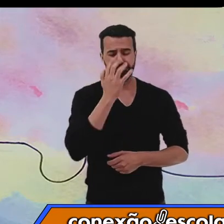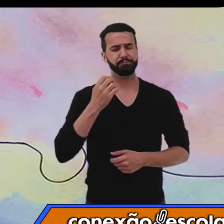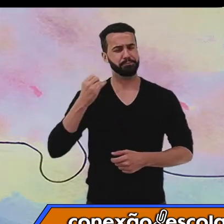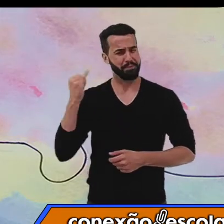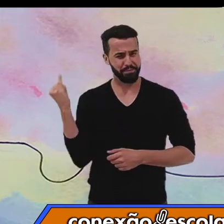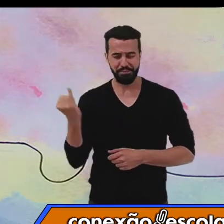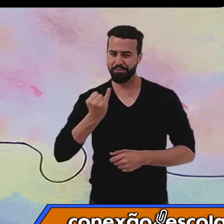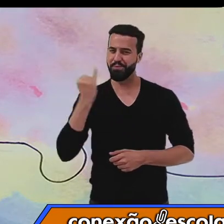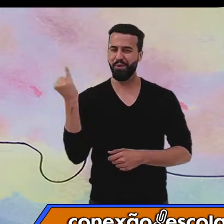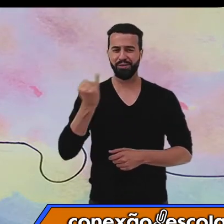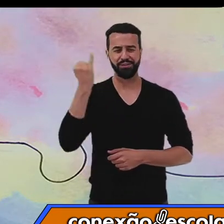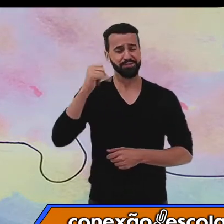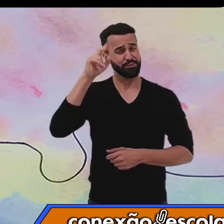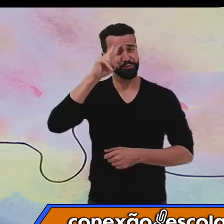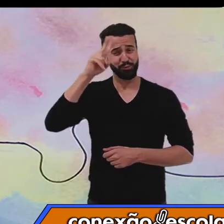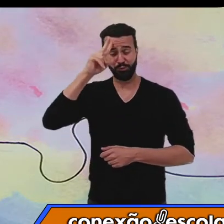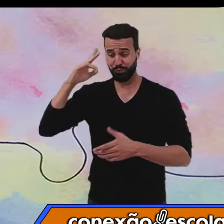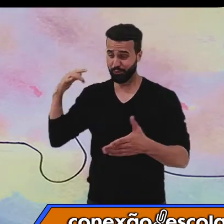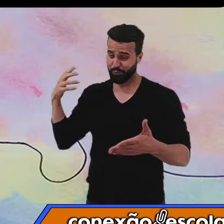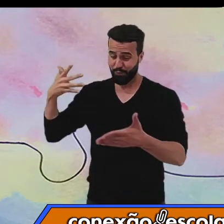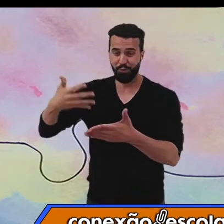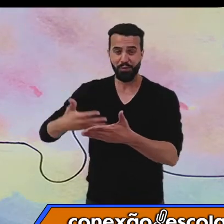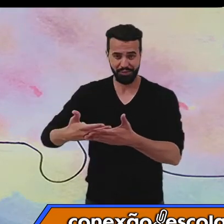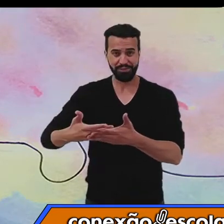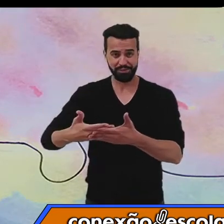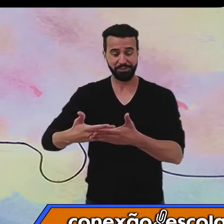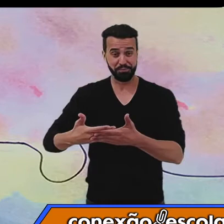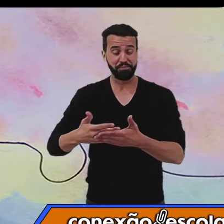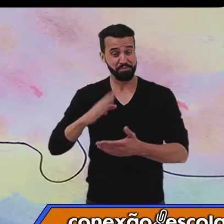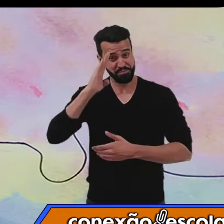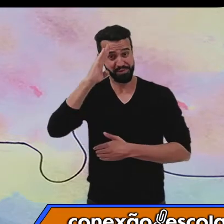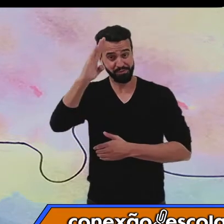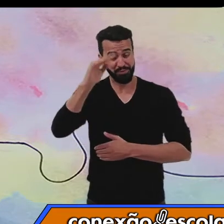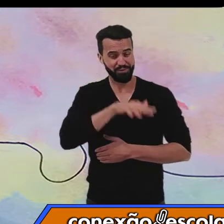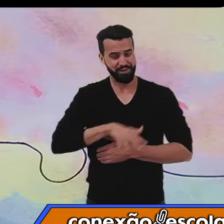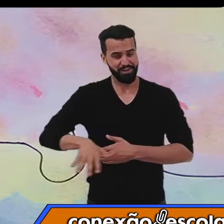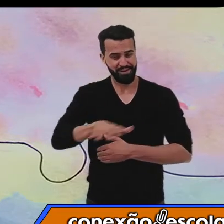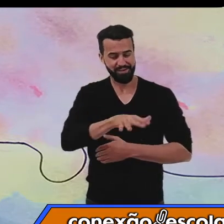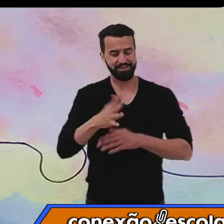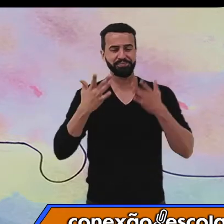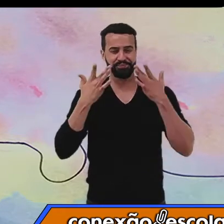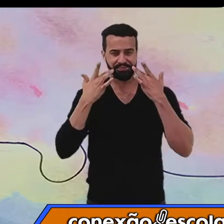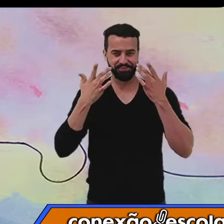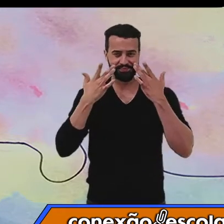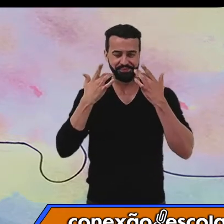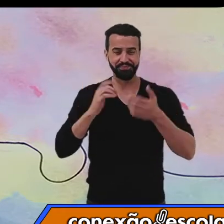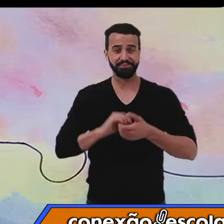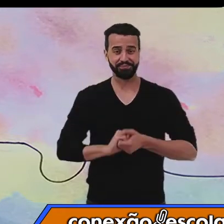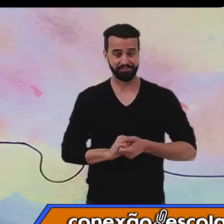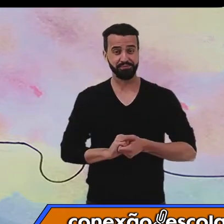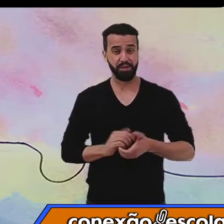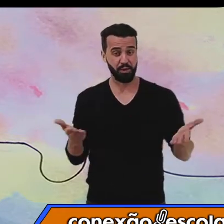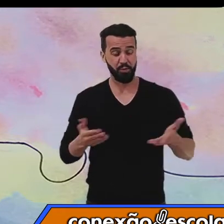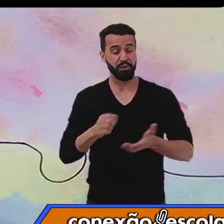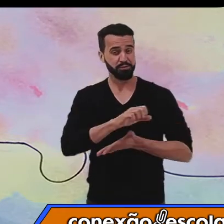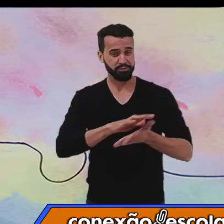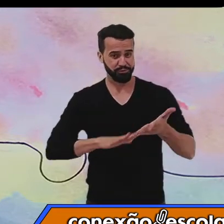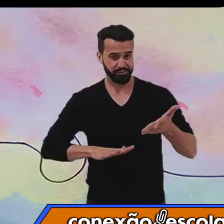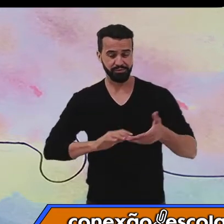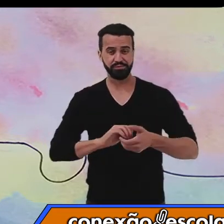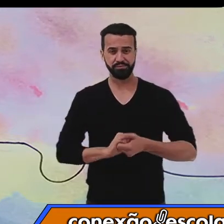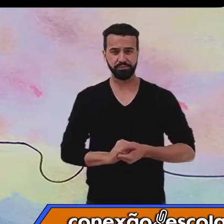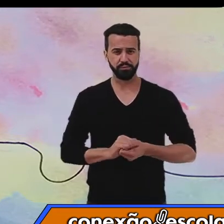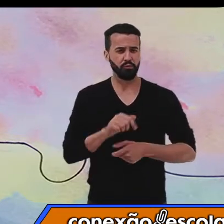papel em toda a história do homem, particularmente no teatro. Vamos agora à nossa atividade.